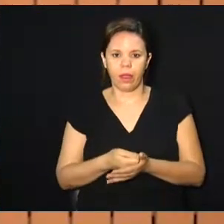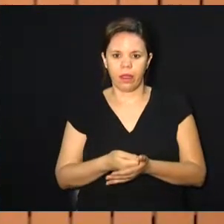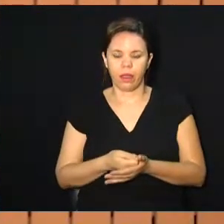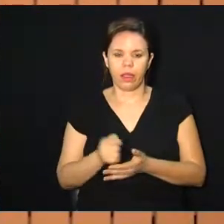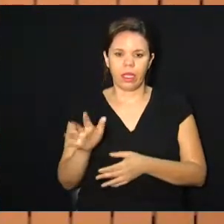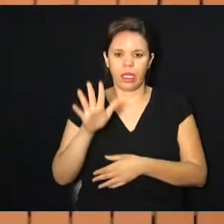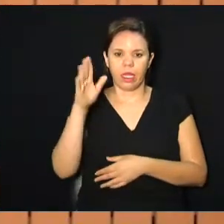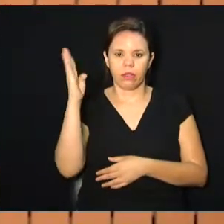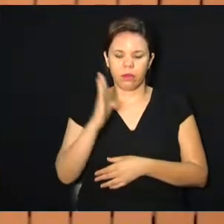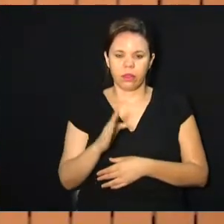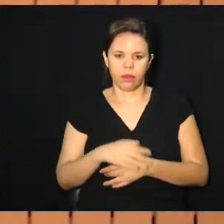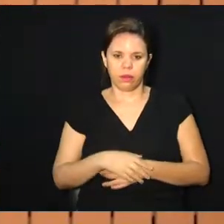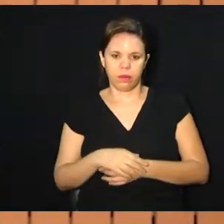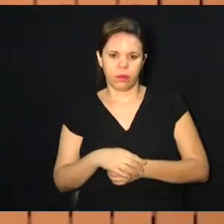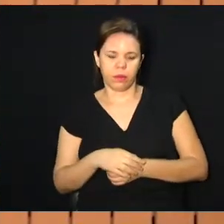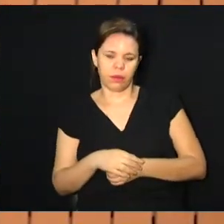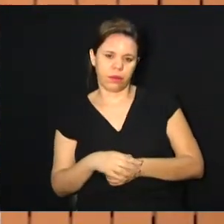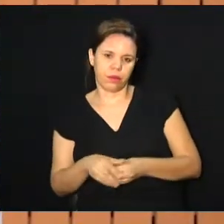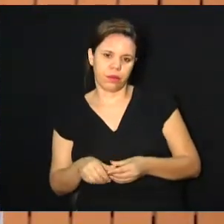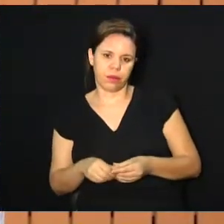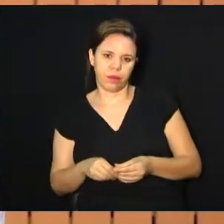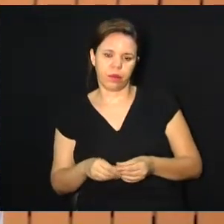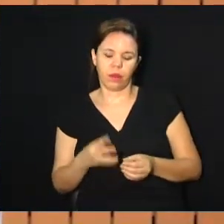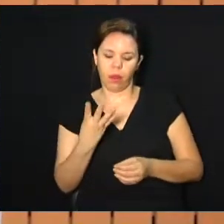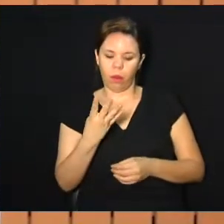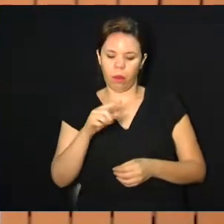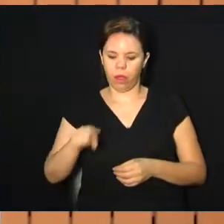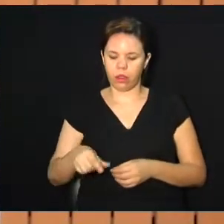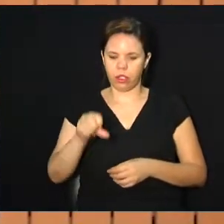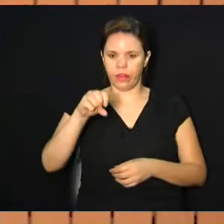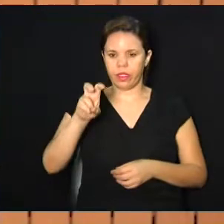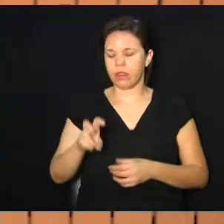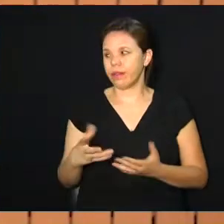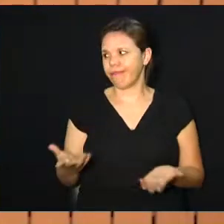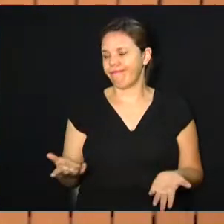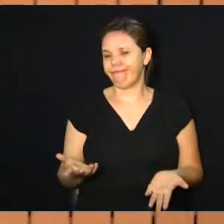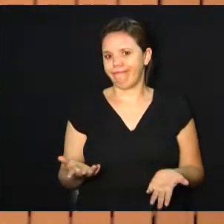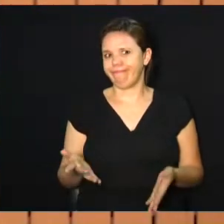mais cara do Brasil, né, R$ 4,95.